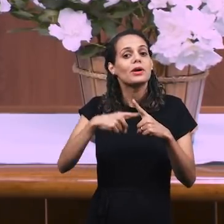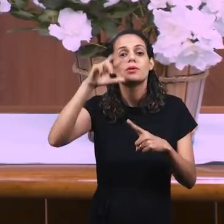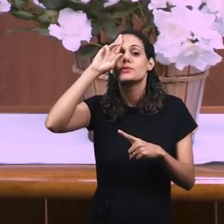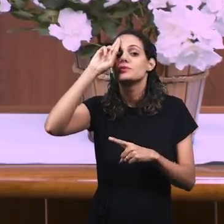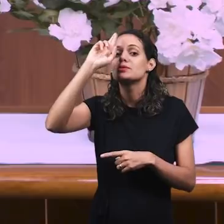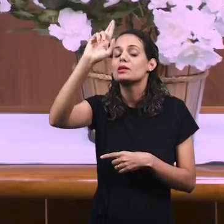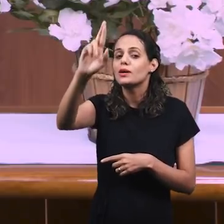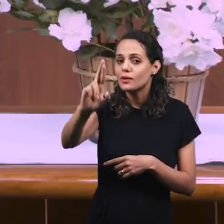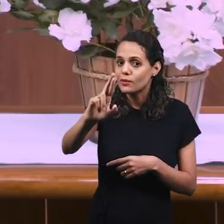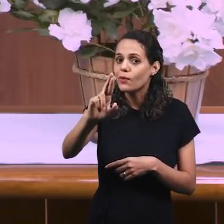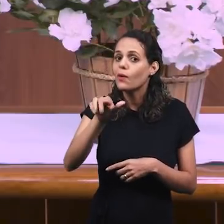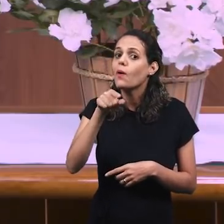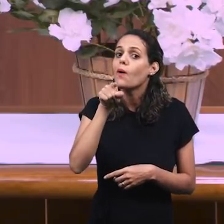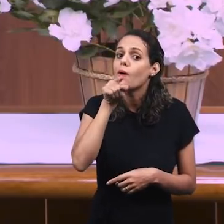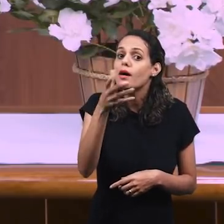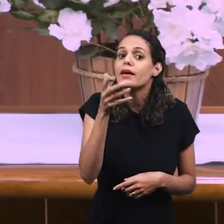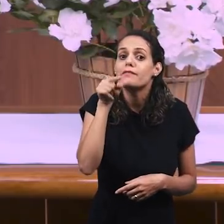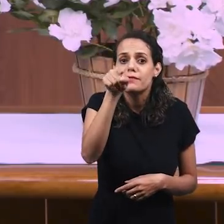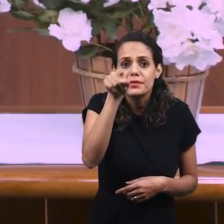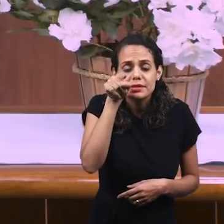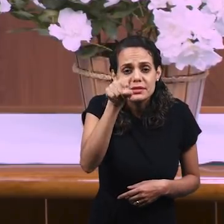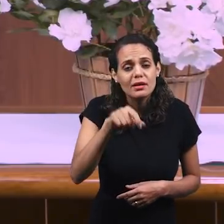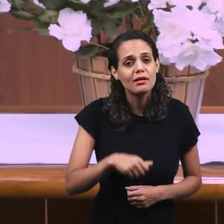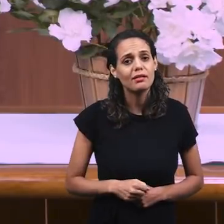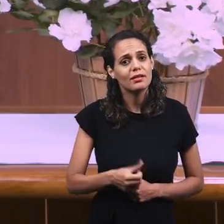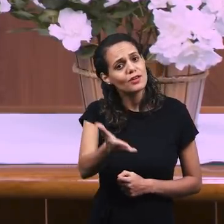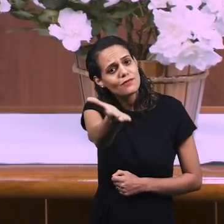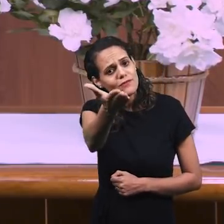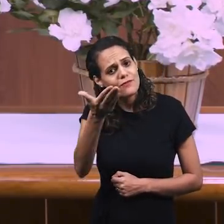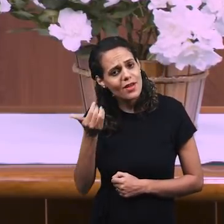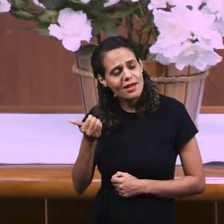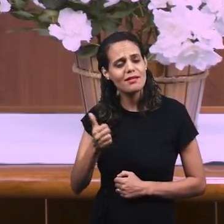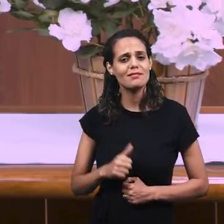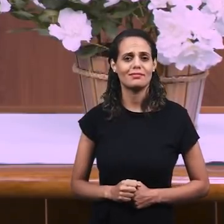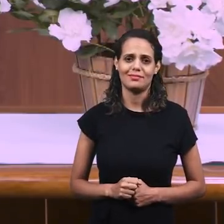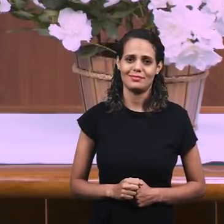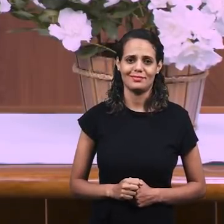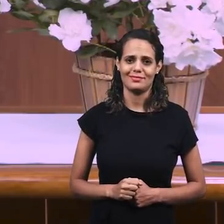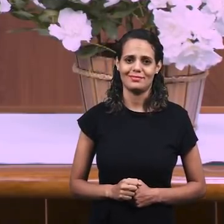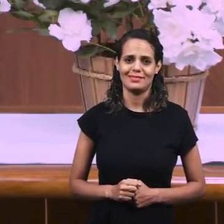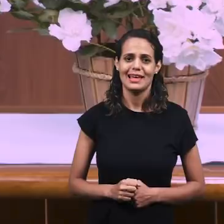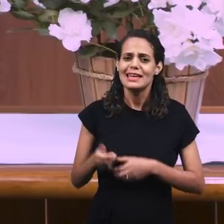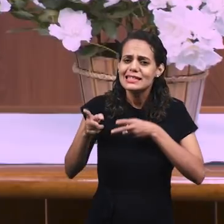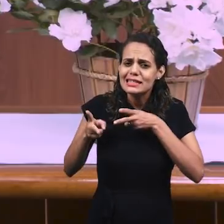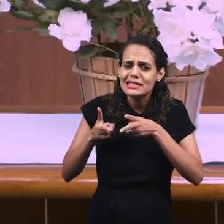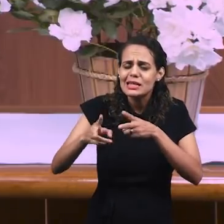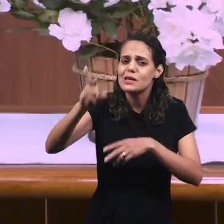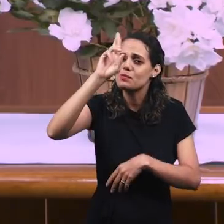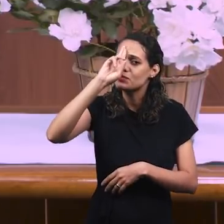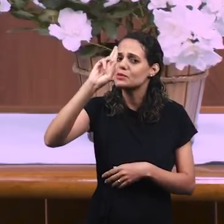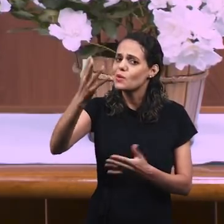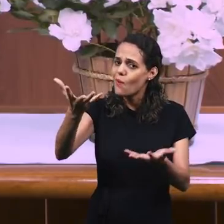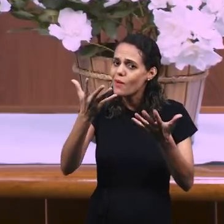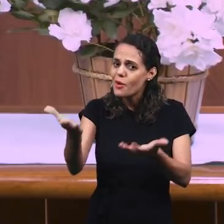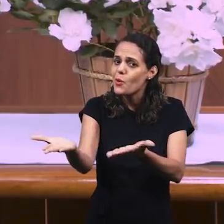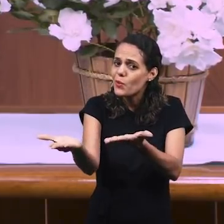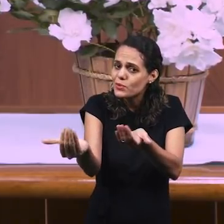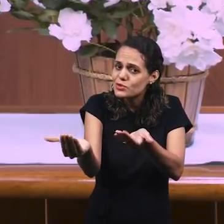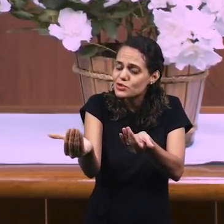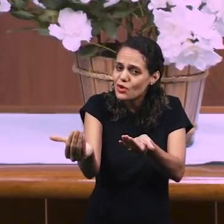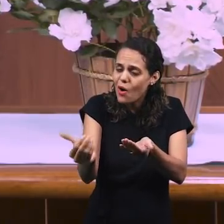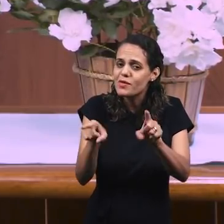O Senhor conta convosco. O Senhor conta convosco. O Senhor sempre contou com os